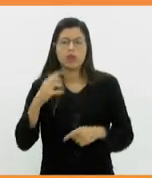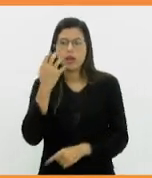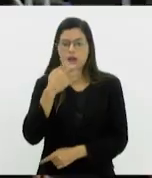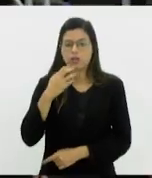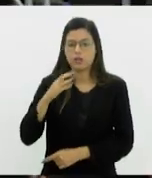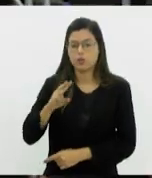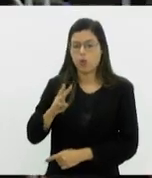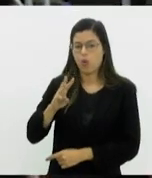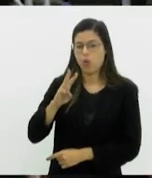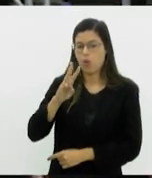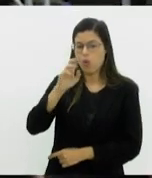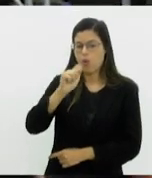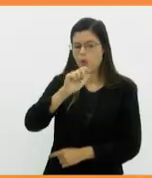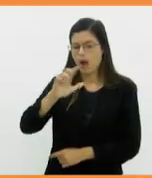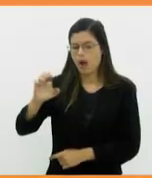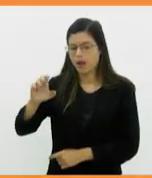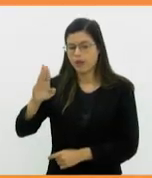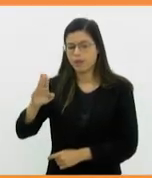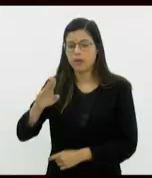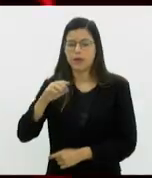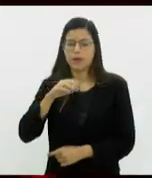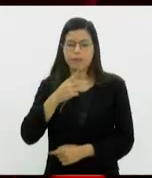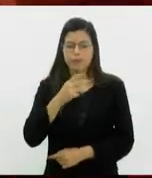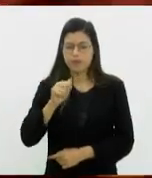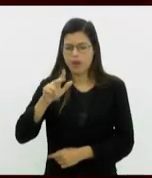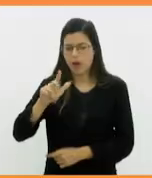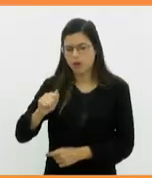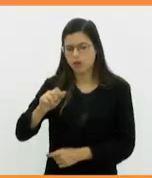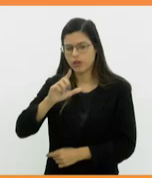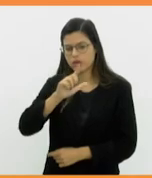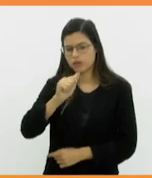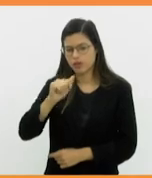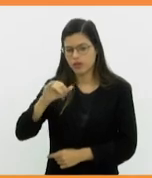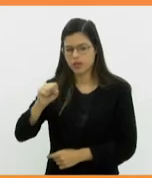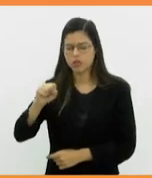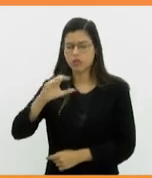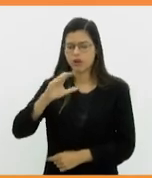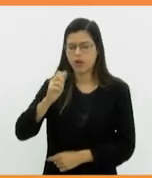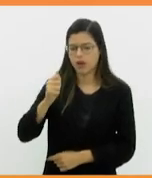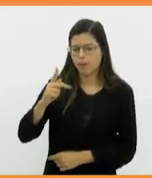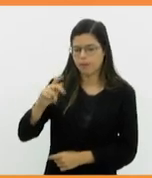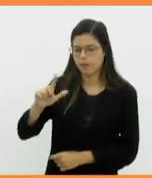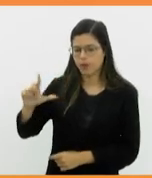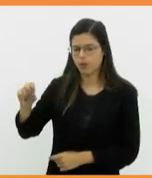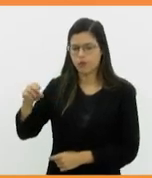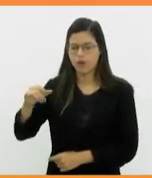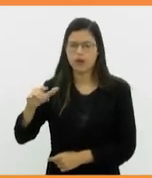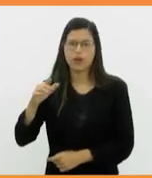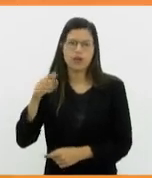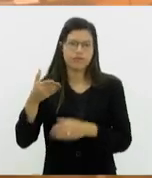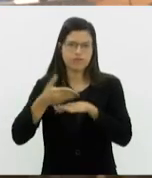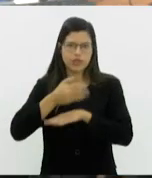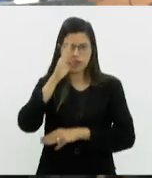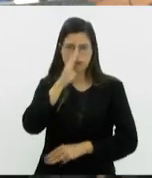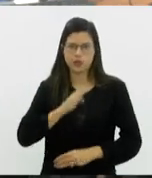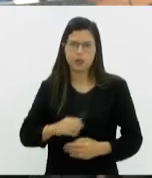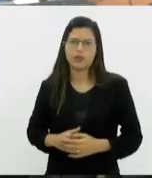Wally B, Paula Black, Laís, Capelone, e a entrada é gratuita.